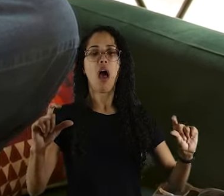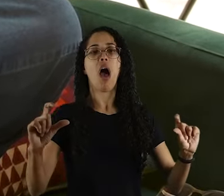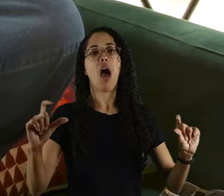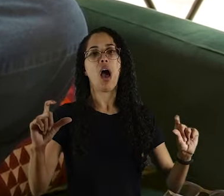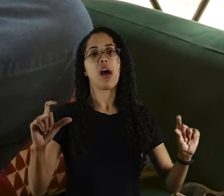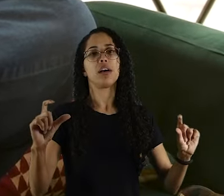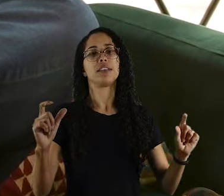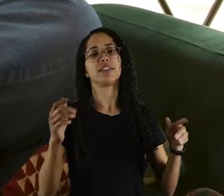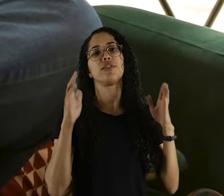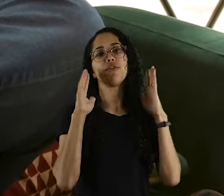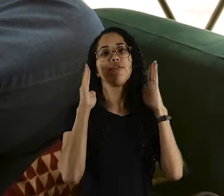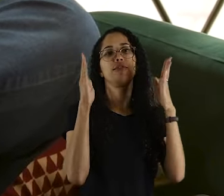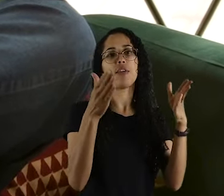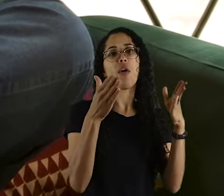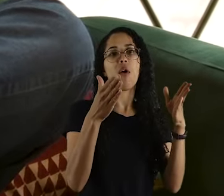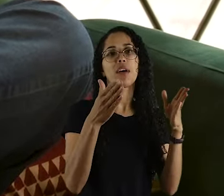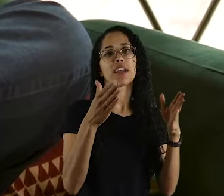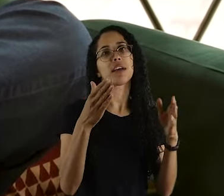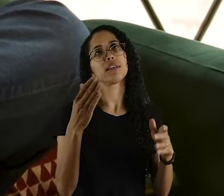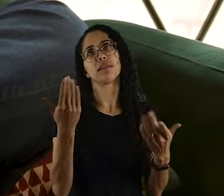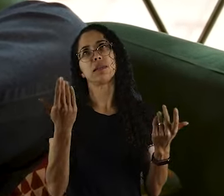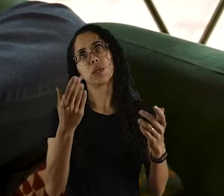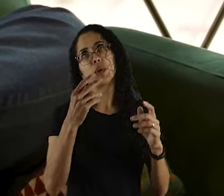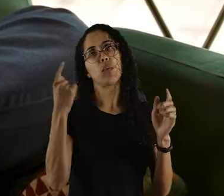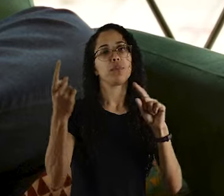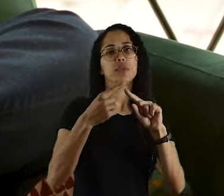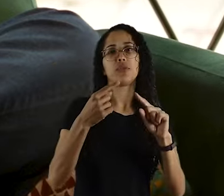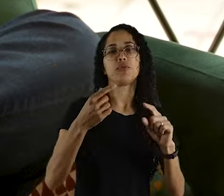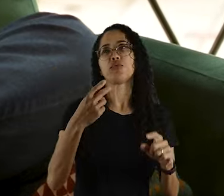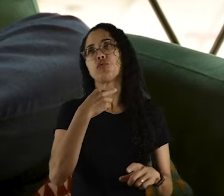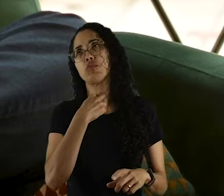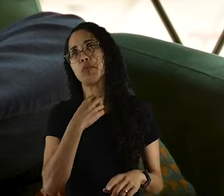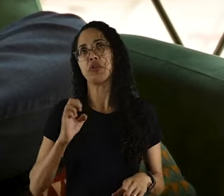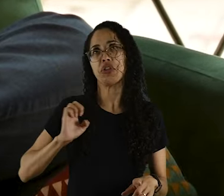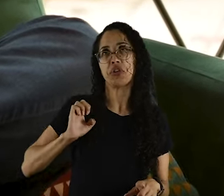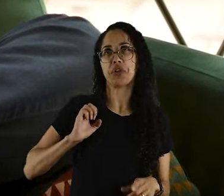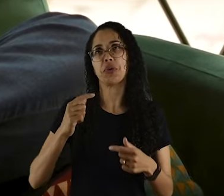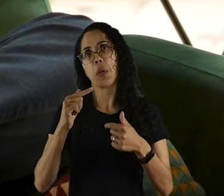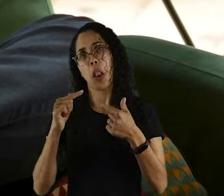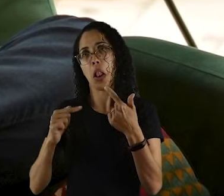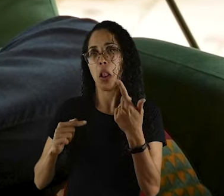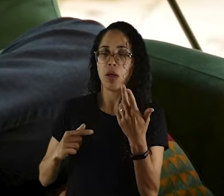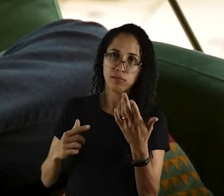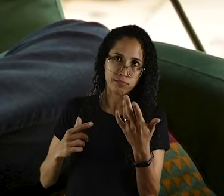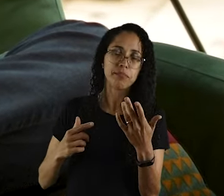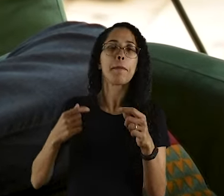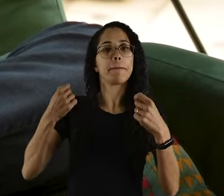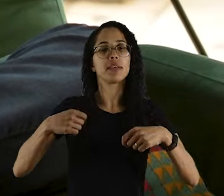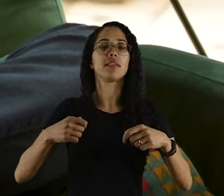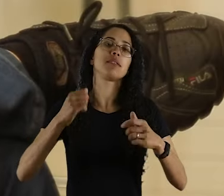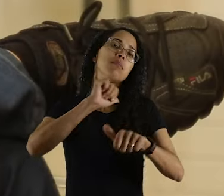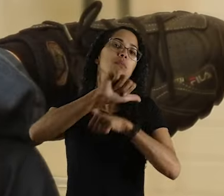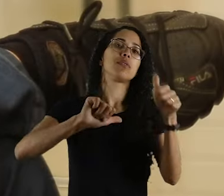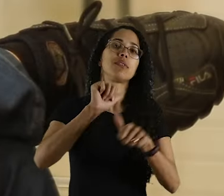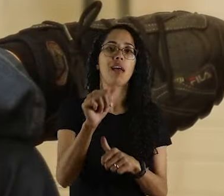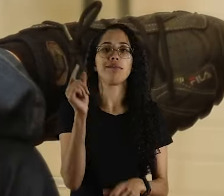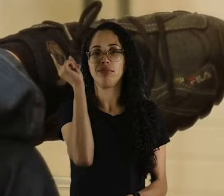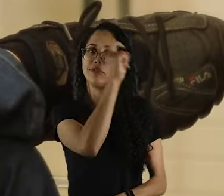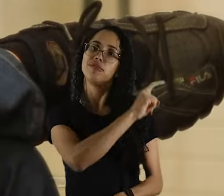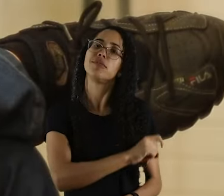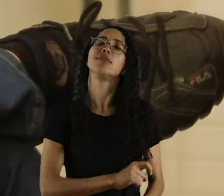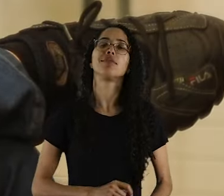traumas, esses medos, esses bloqueios de que tu traz de infância, tu tem que quebrar eles. E é